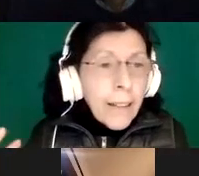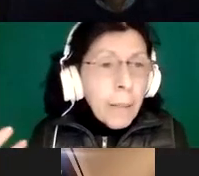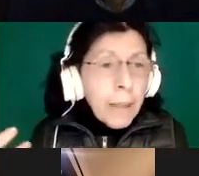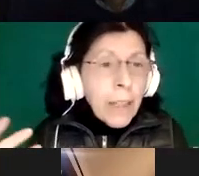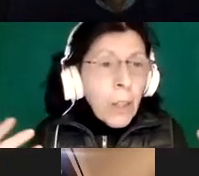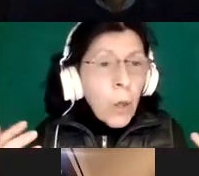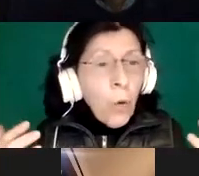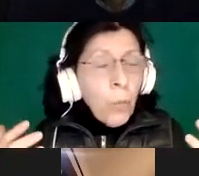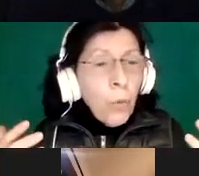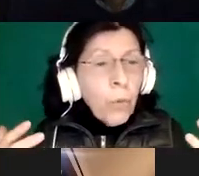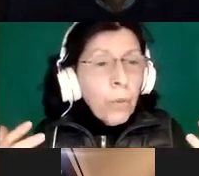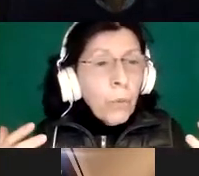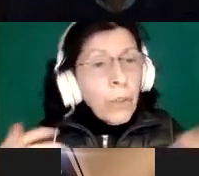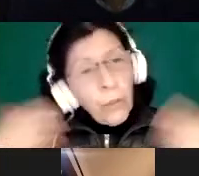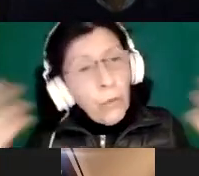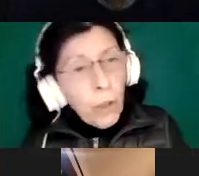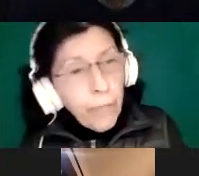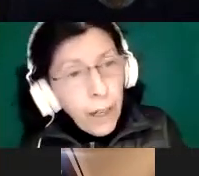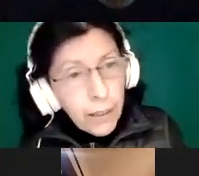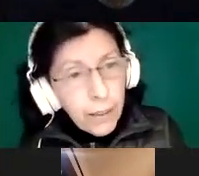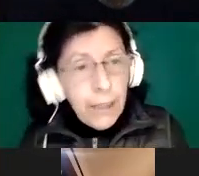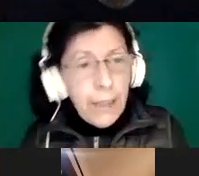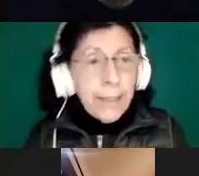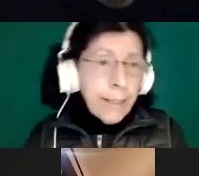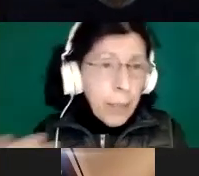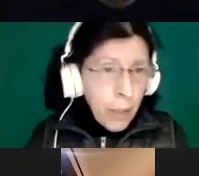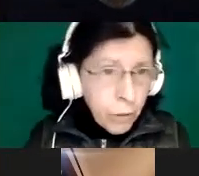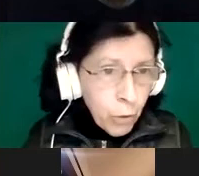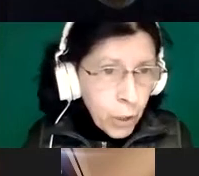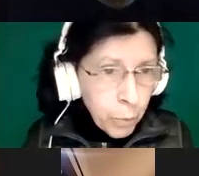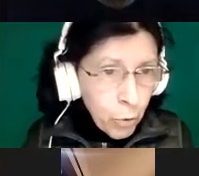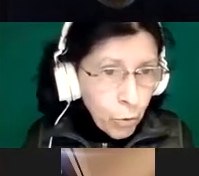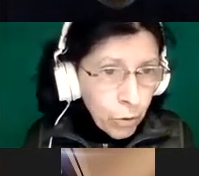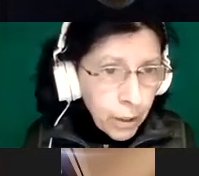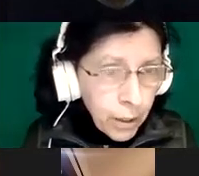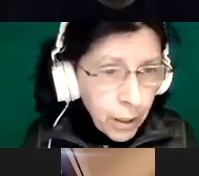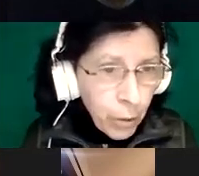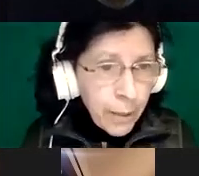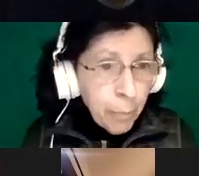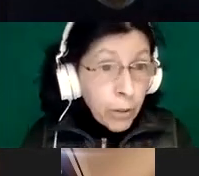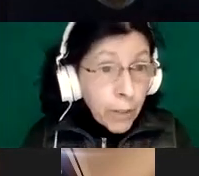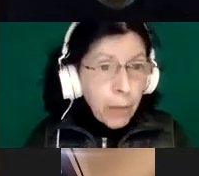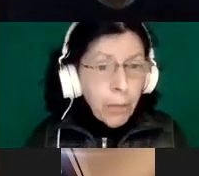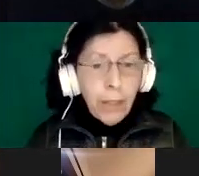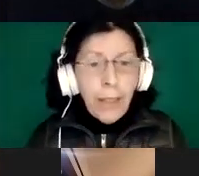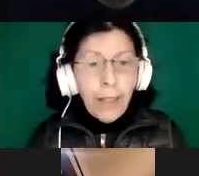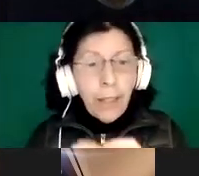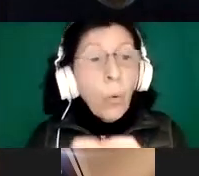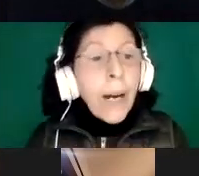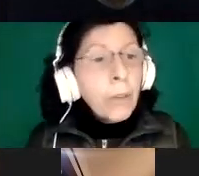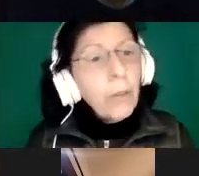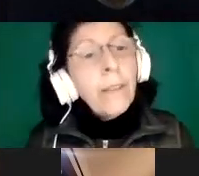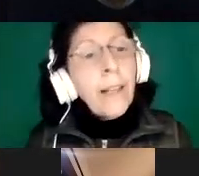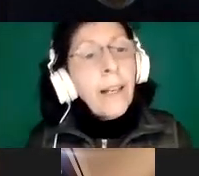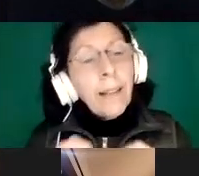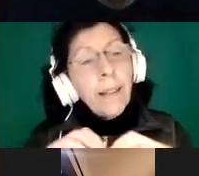ensaiar a maneira como o edifício se nos revela. Certamente já foram aos capuchos e quando se aproximam, o